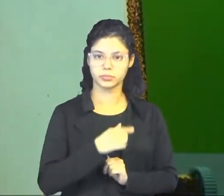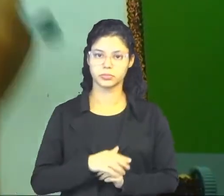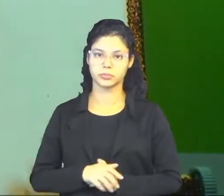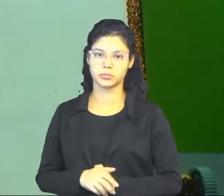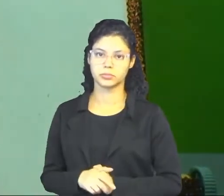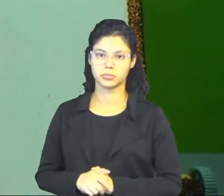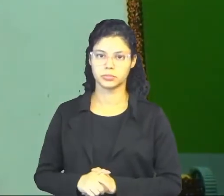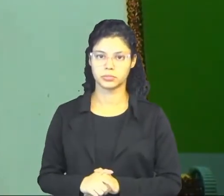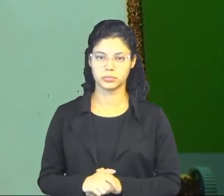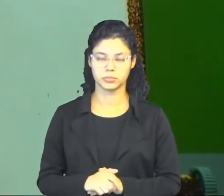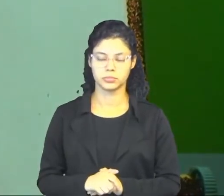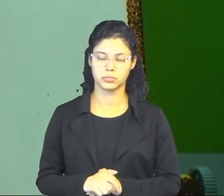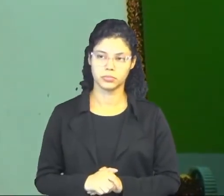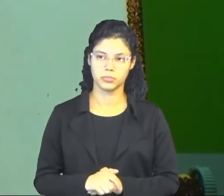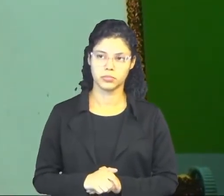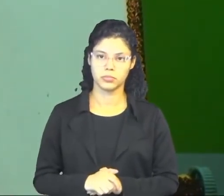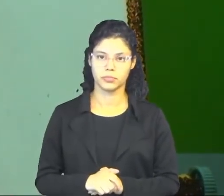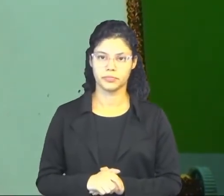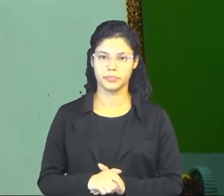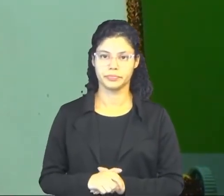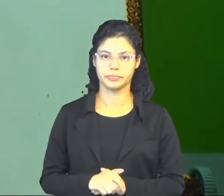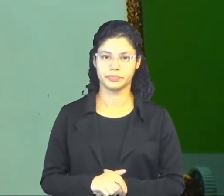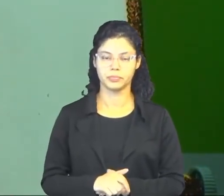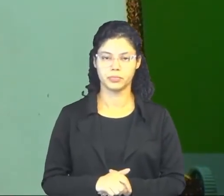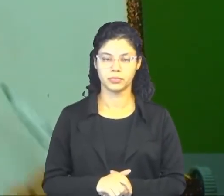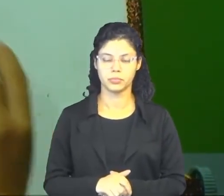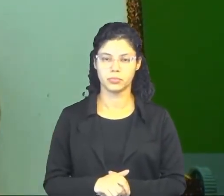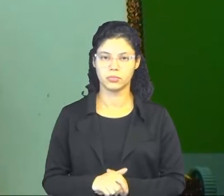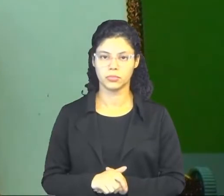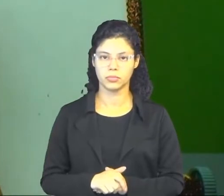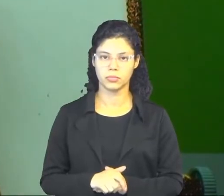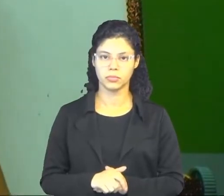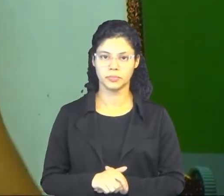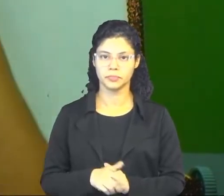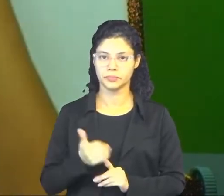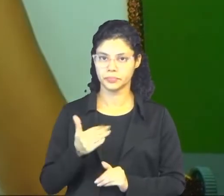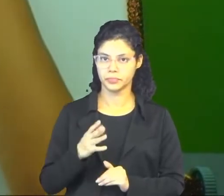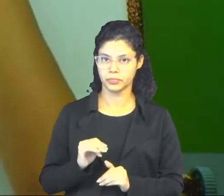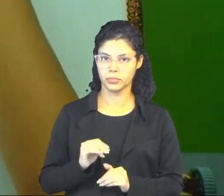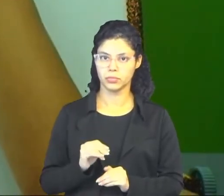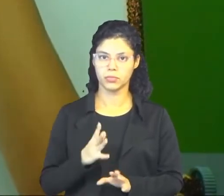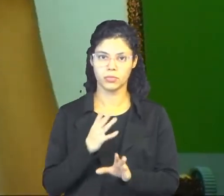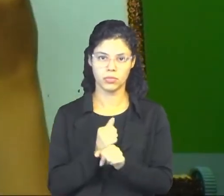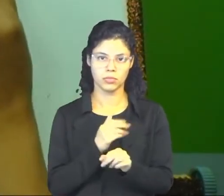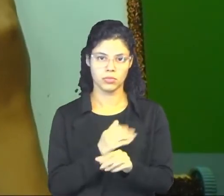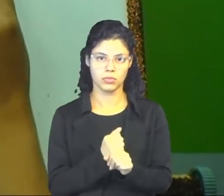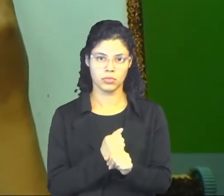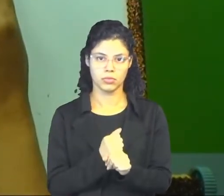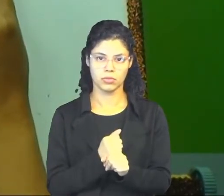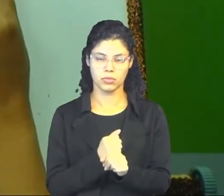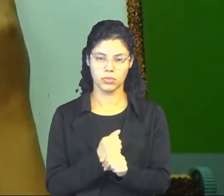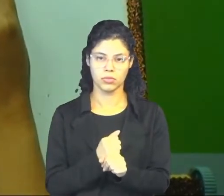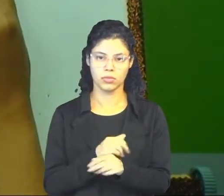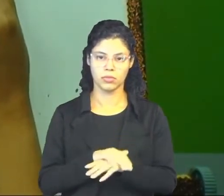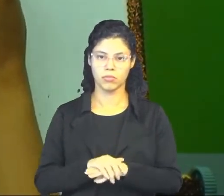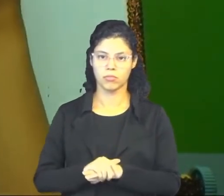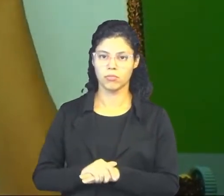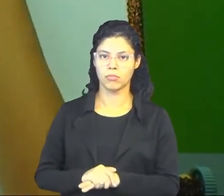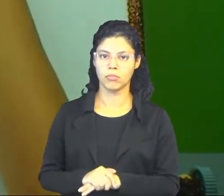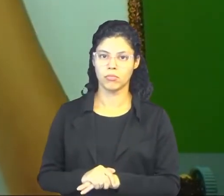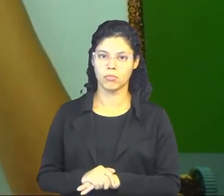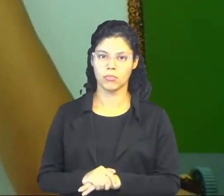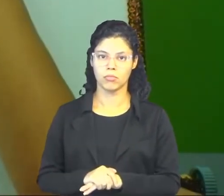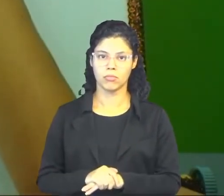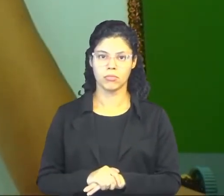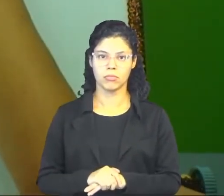No próximo, a casinha que é a centena aqui, tá? E aí 10, coloquei 1 aqui, coloquei o 0 aqui, ó,